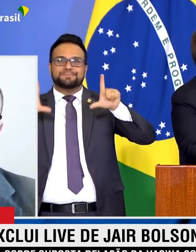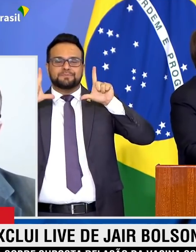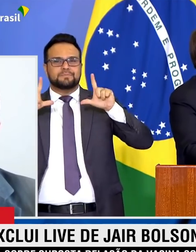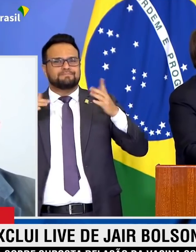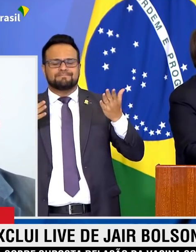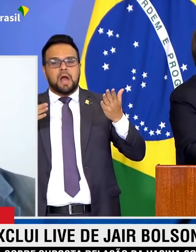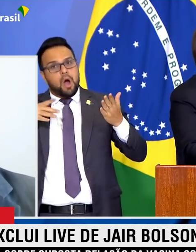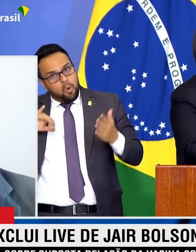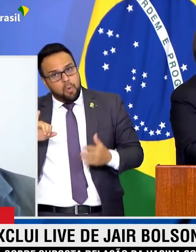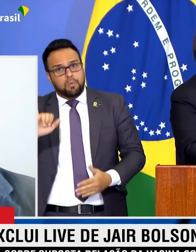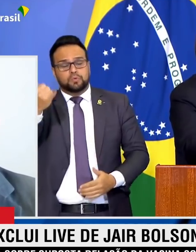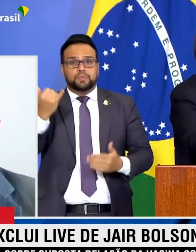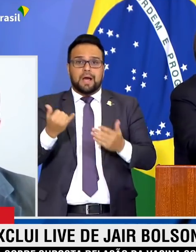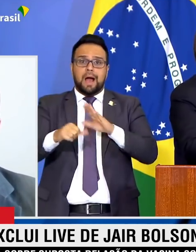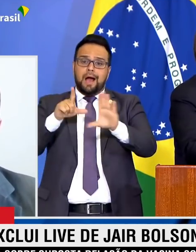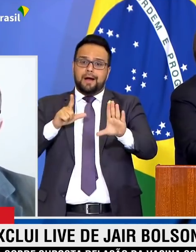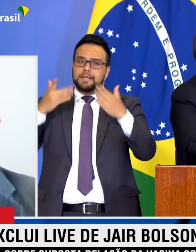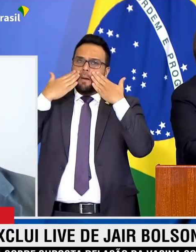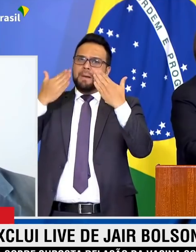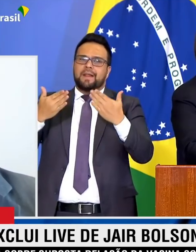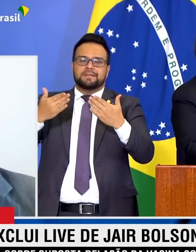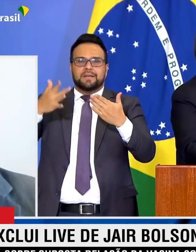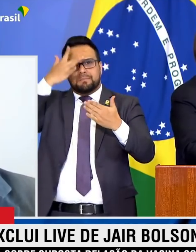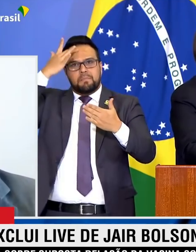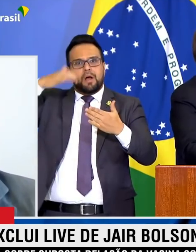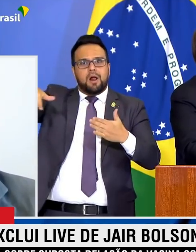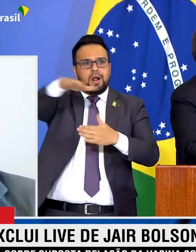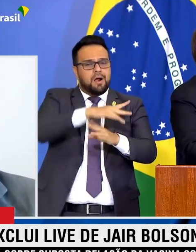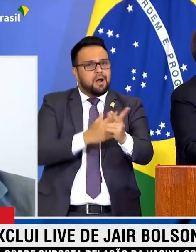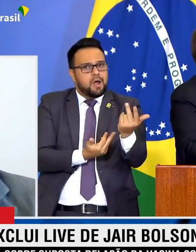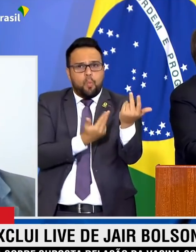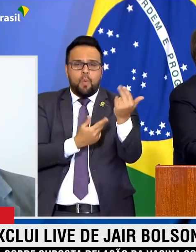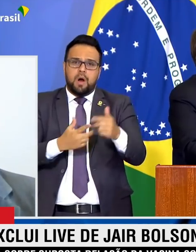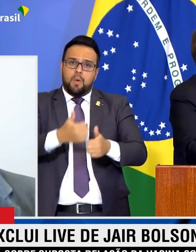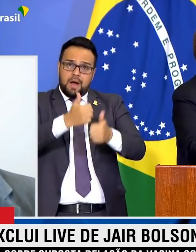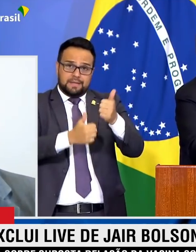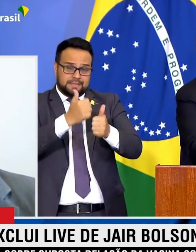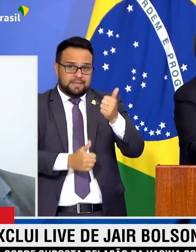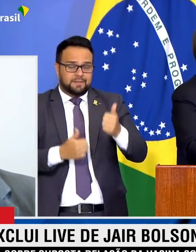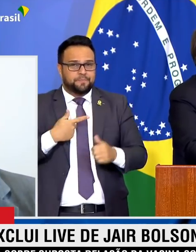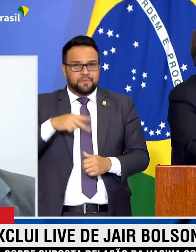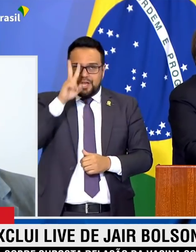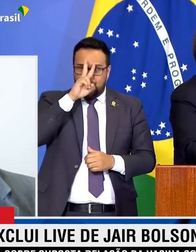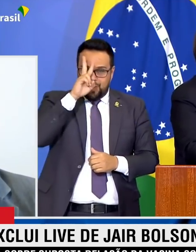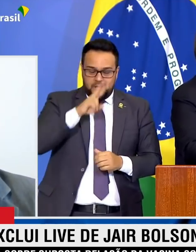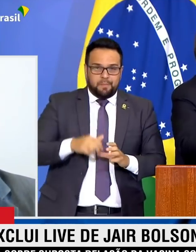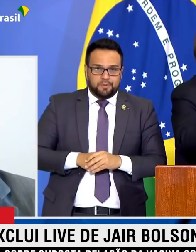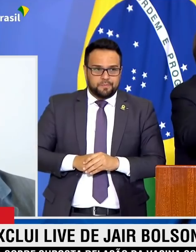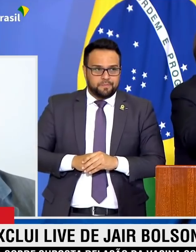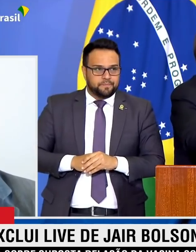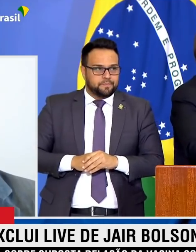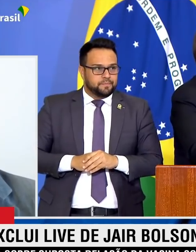hoje em dia são bastante bolo bastante promissores né não esperança de que a gente possa voltar à